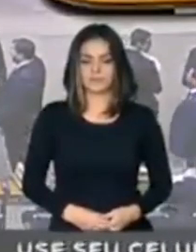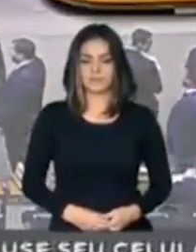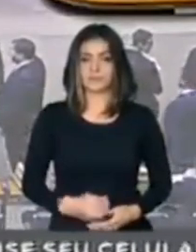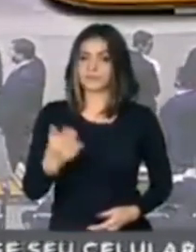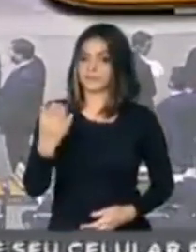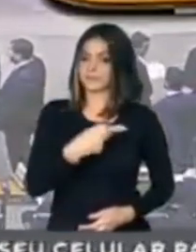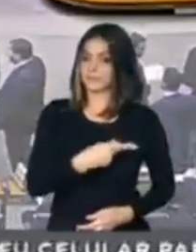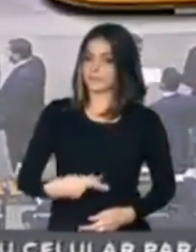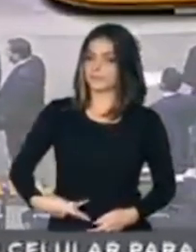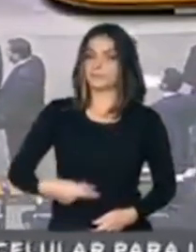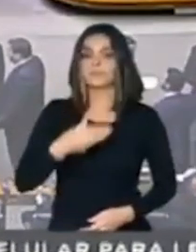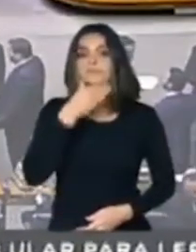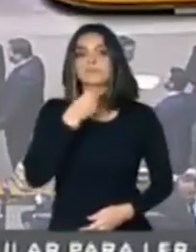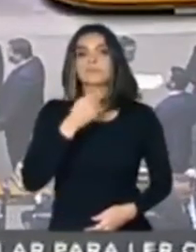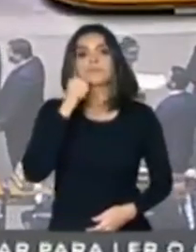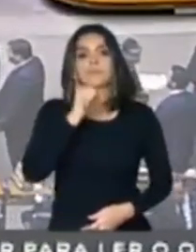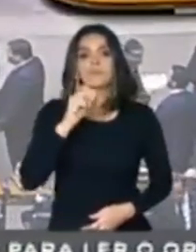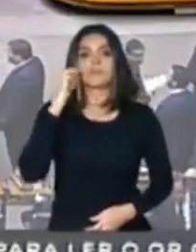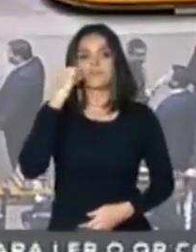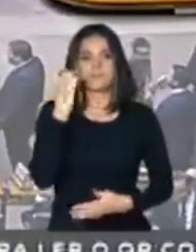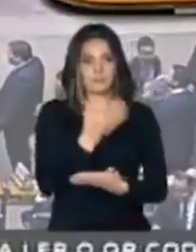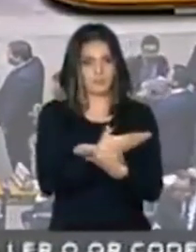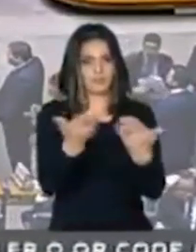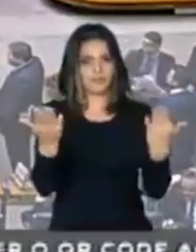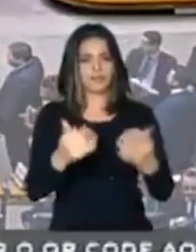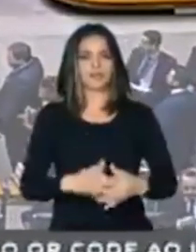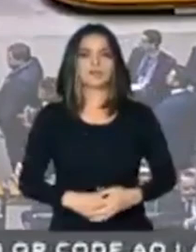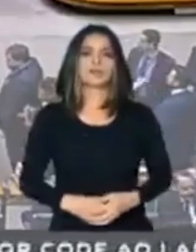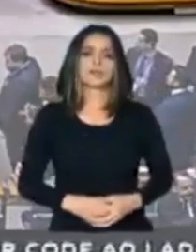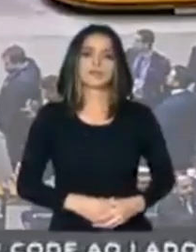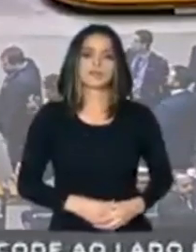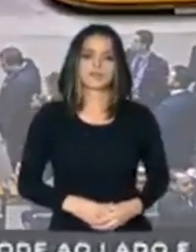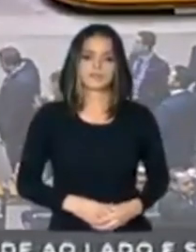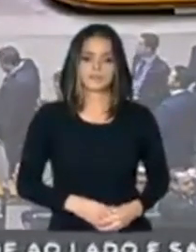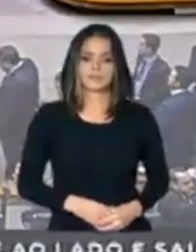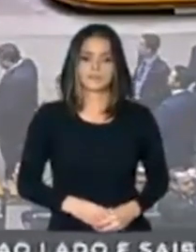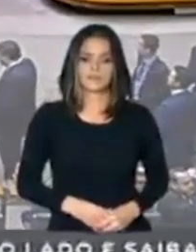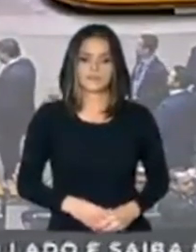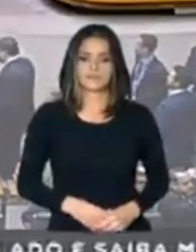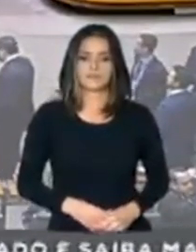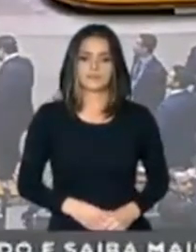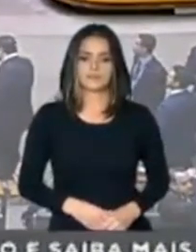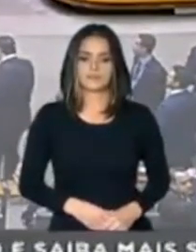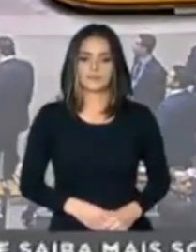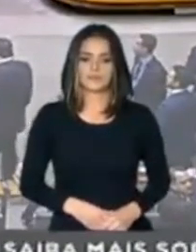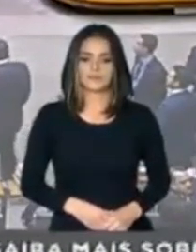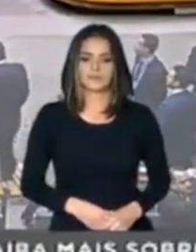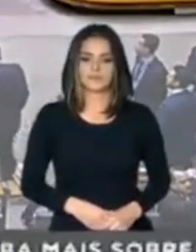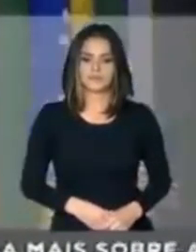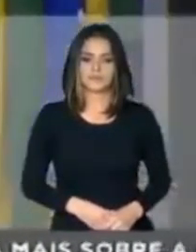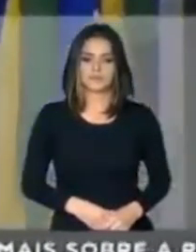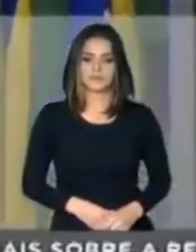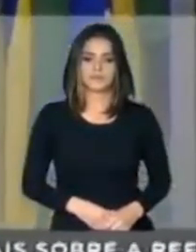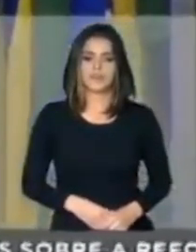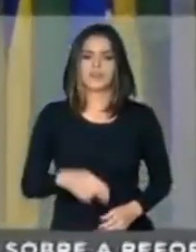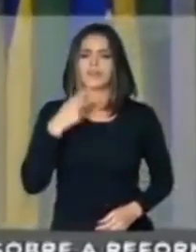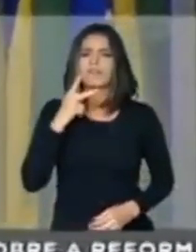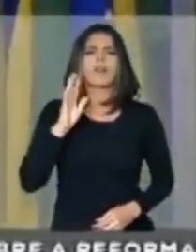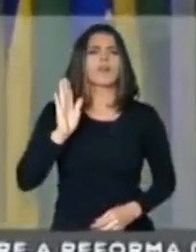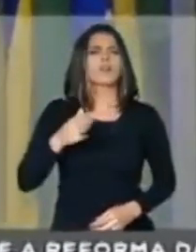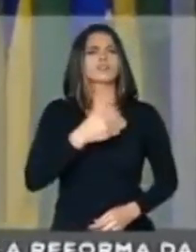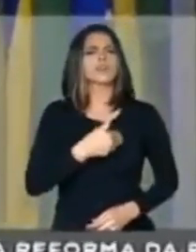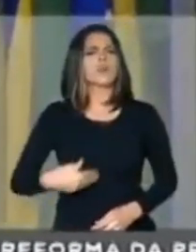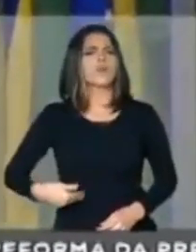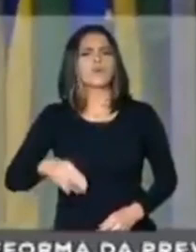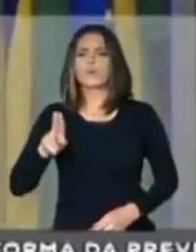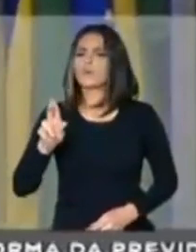Senhor presidente, senhores parlamentares, eu ouvi aqui há pouco que o governo dos liberais ou dos ultraliberais,